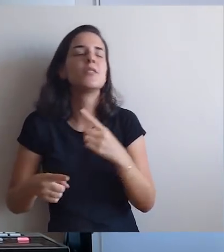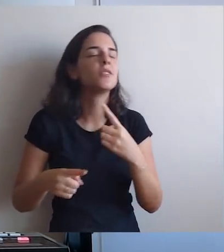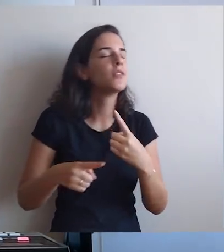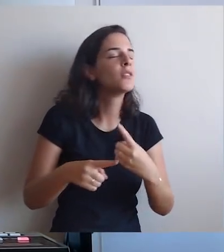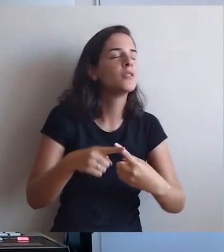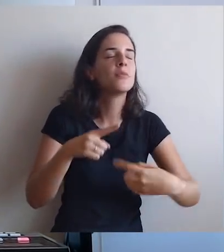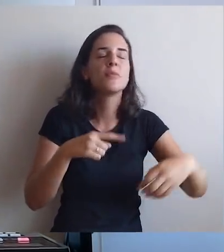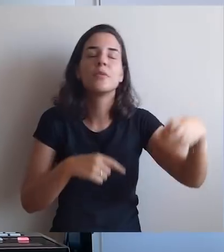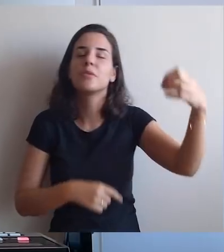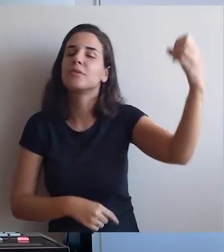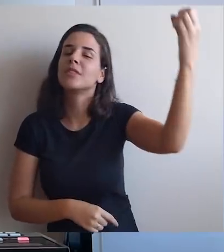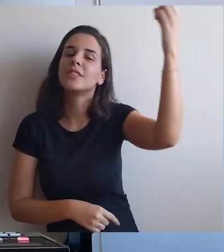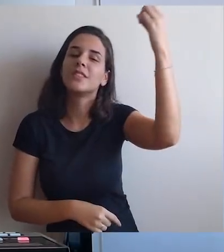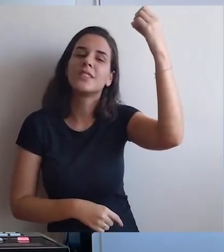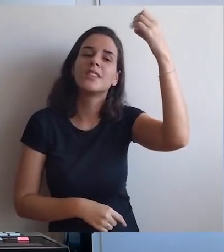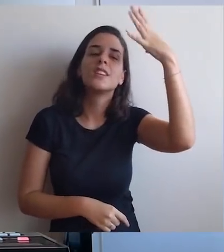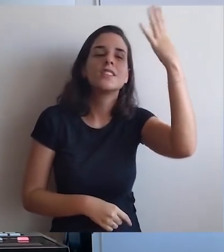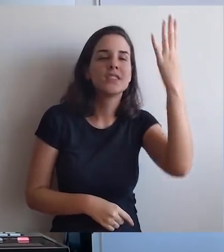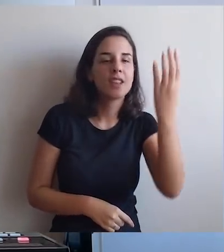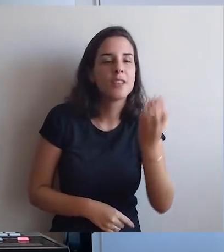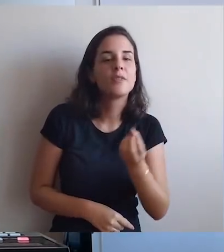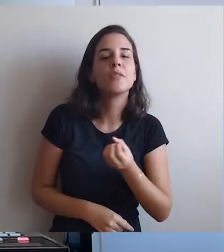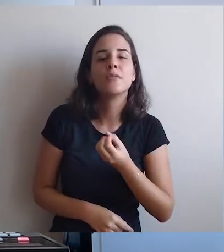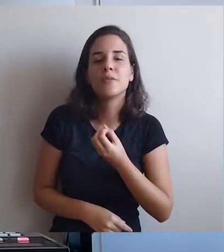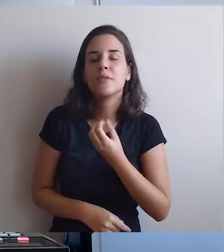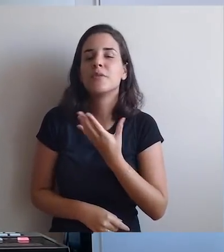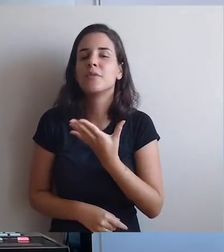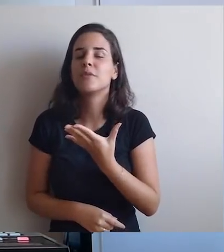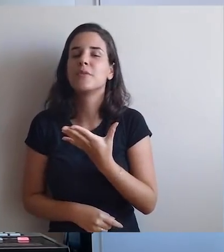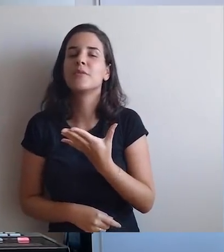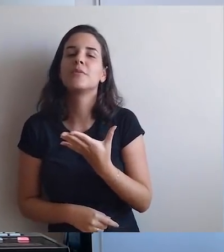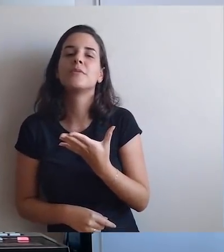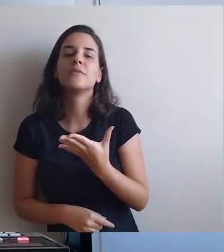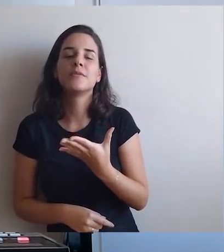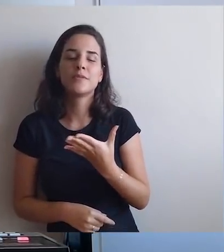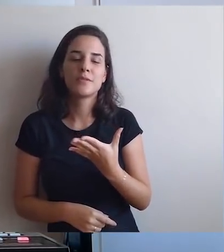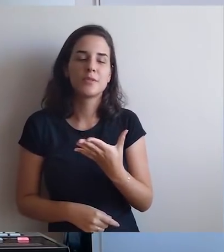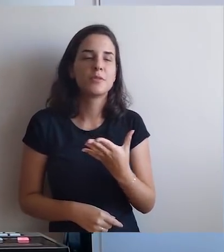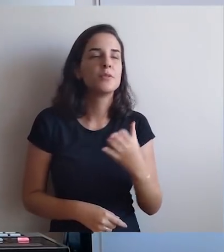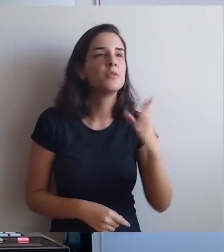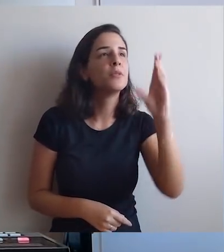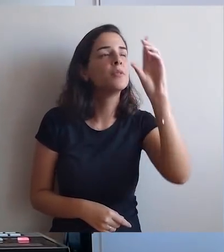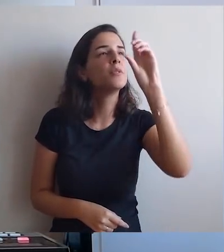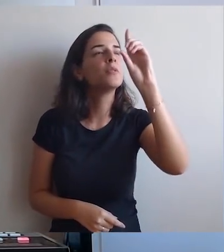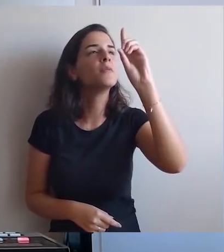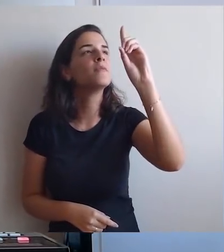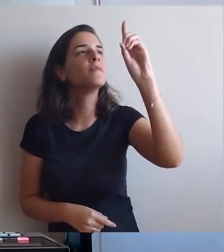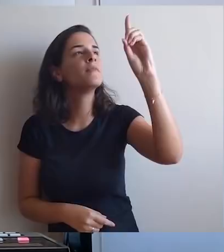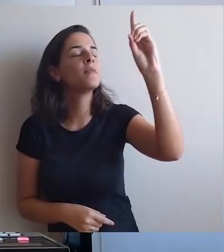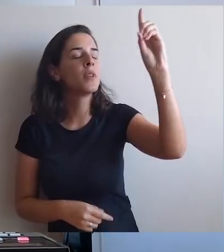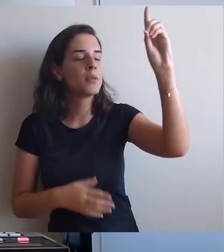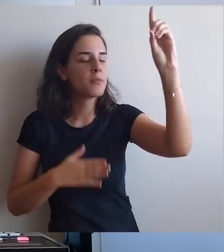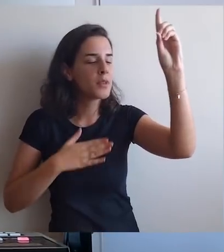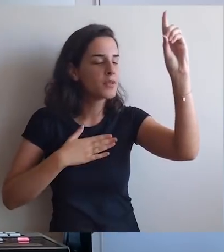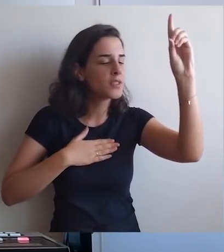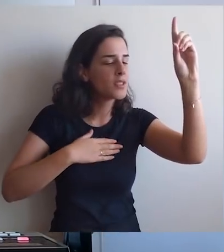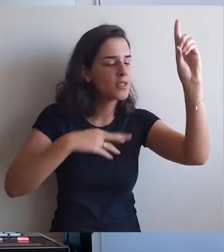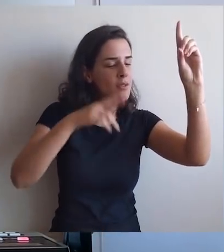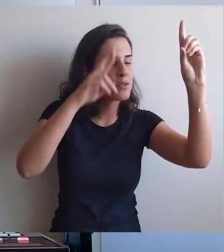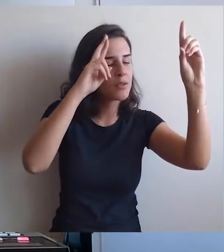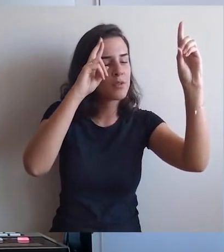Tu virás até nós com Tua graça e favor. És Tu,